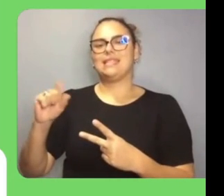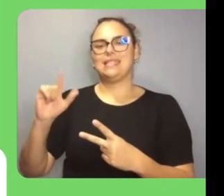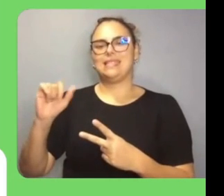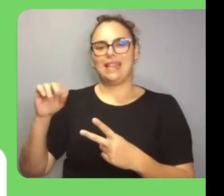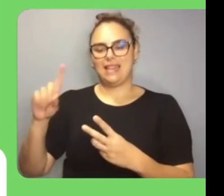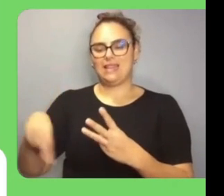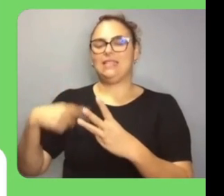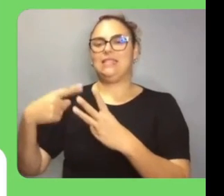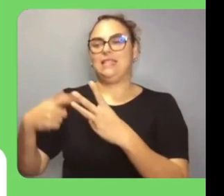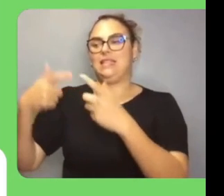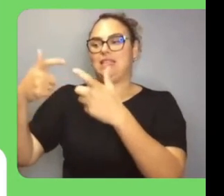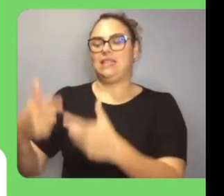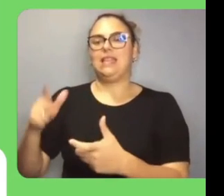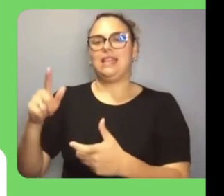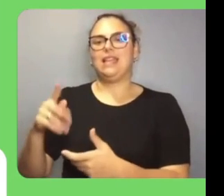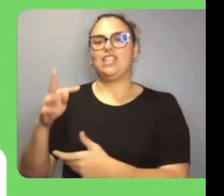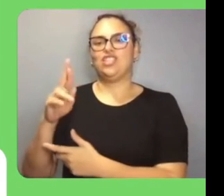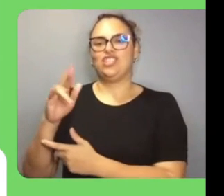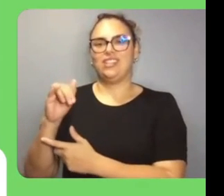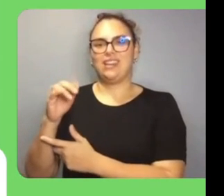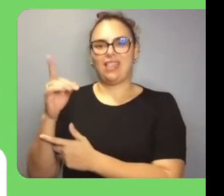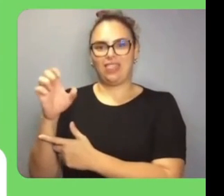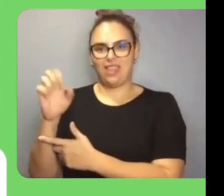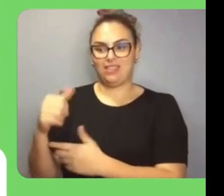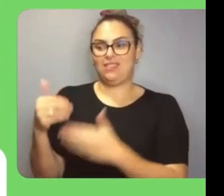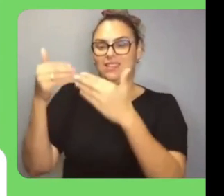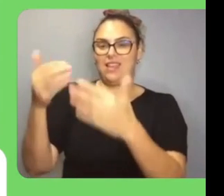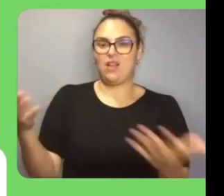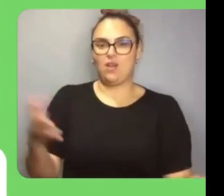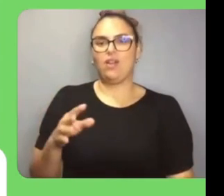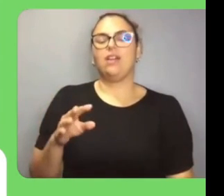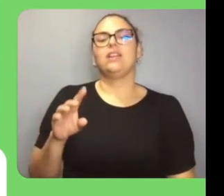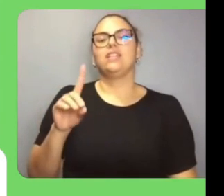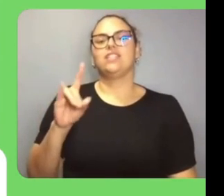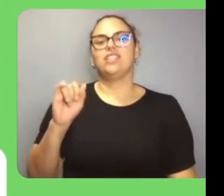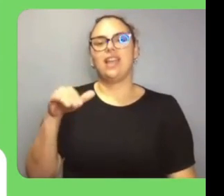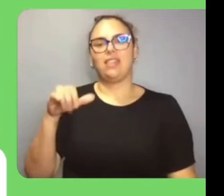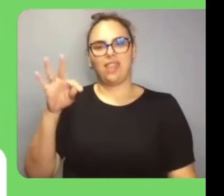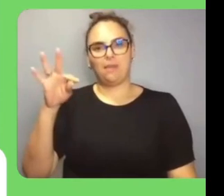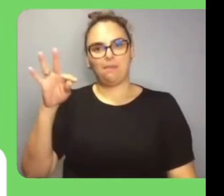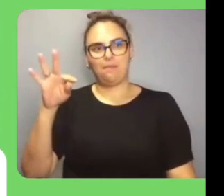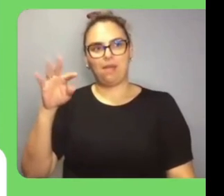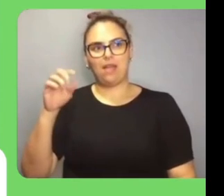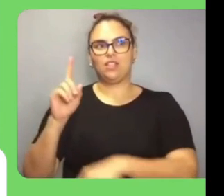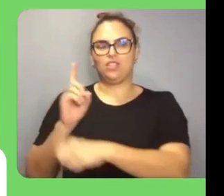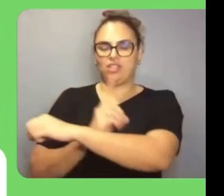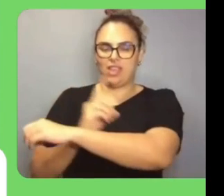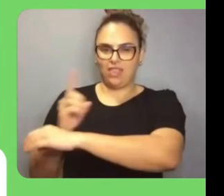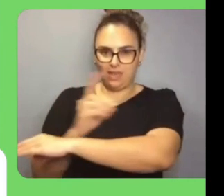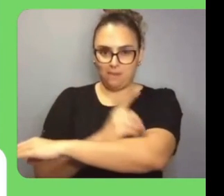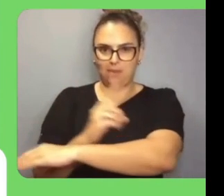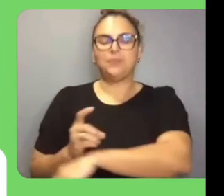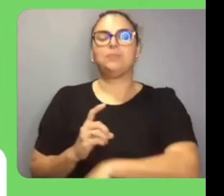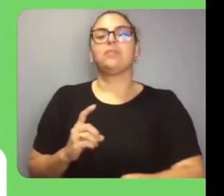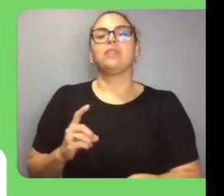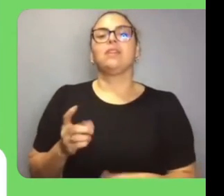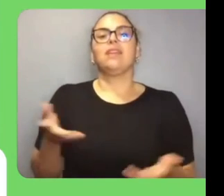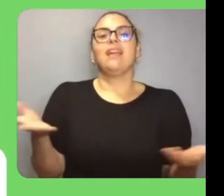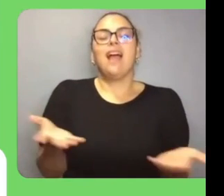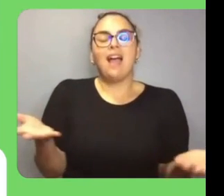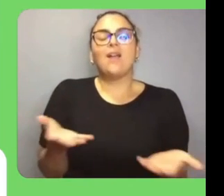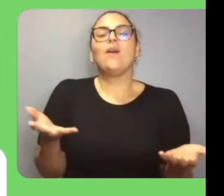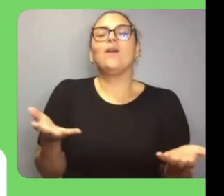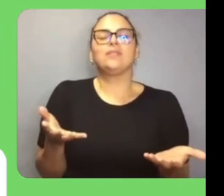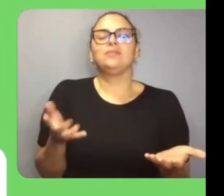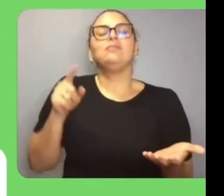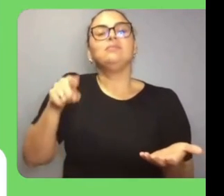de Tiradentes e agora Diadema. O que, que você tem de histórias incríveis que, tipo, o que te chamou